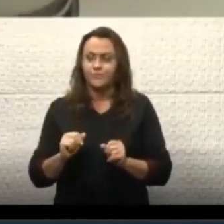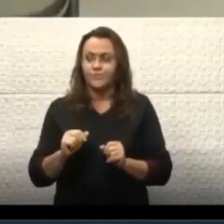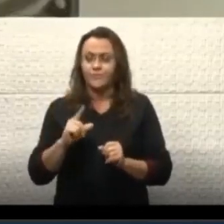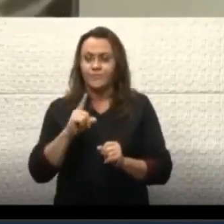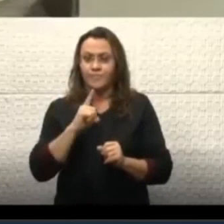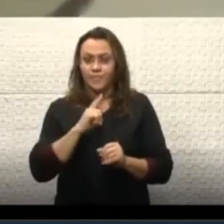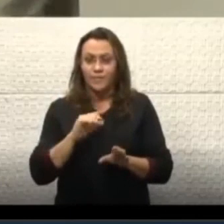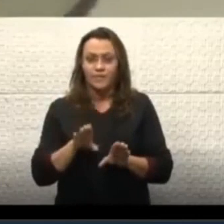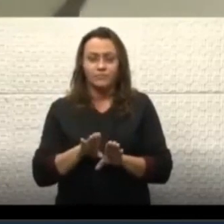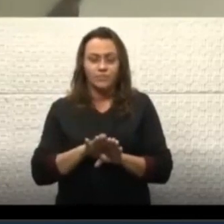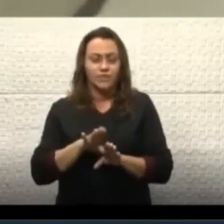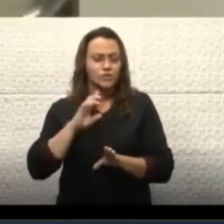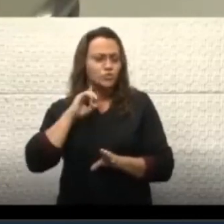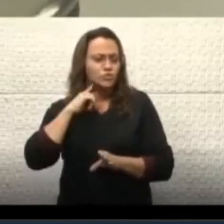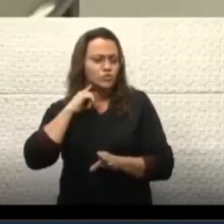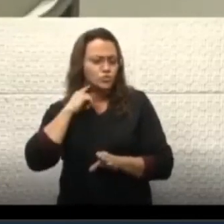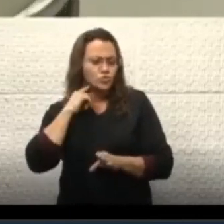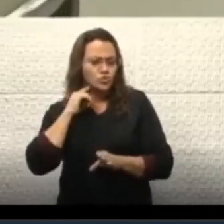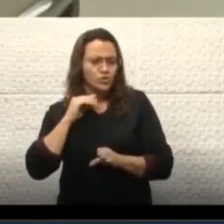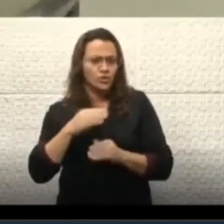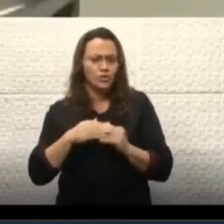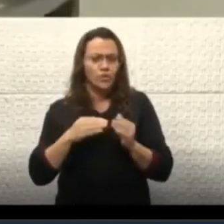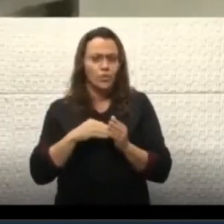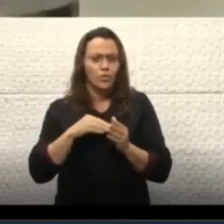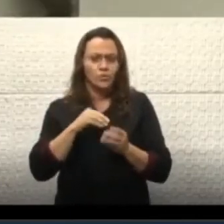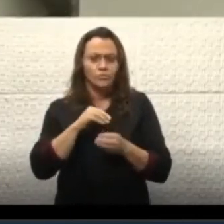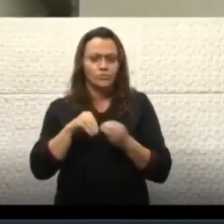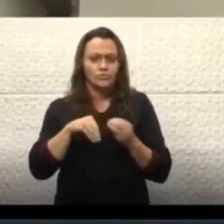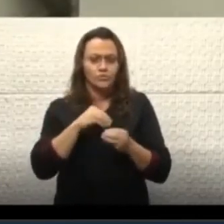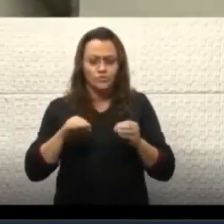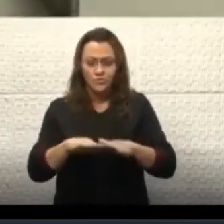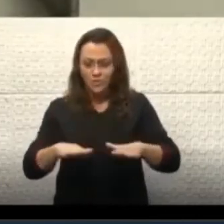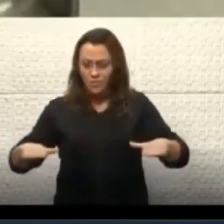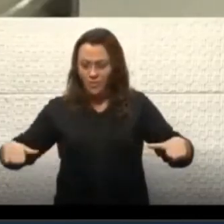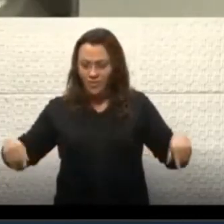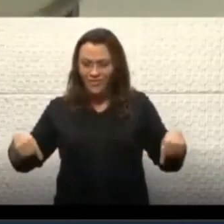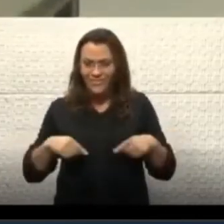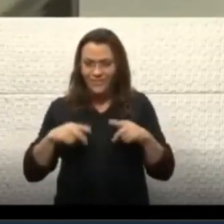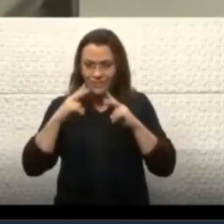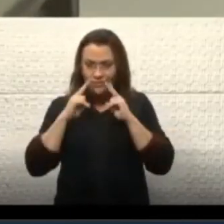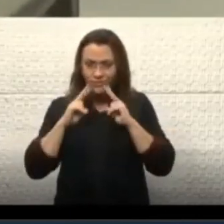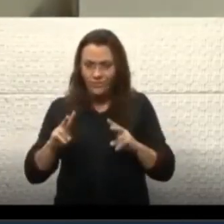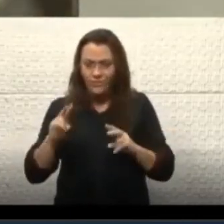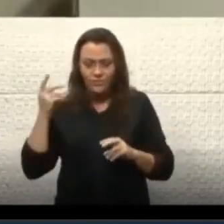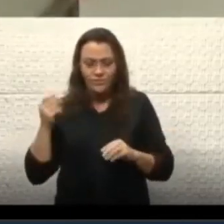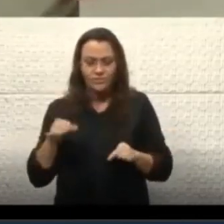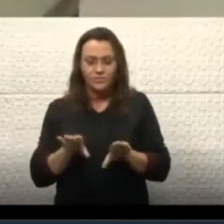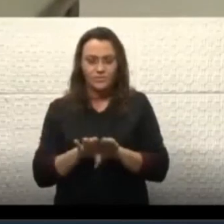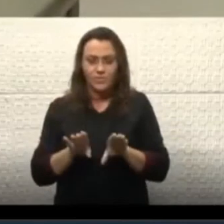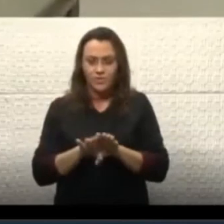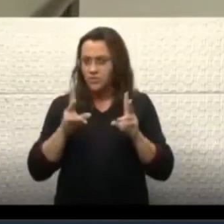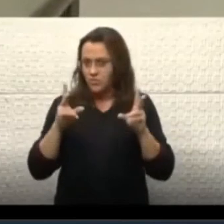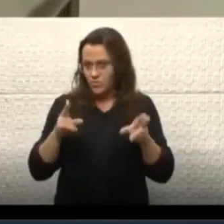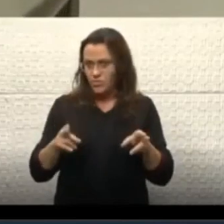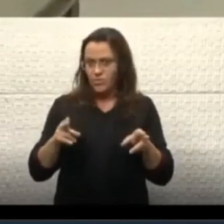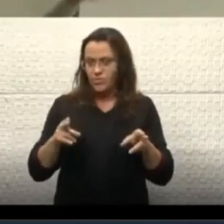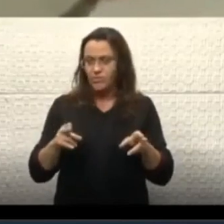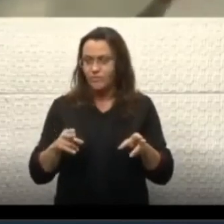certa sujeira ou bagunça na bancada, como vocês vão ver que no meu também aconteceu. Não é uma coisa